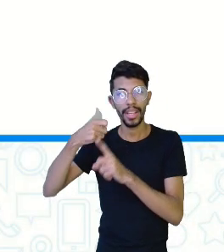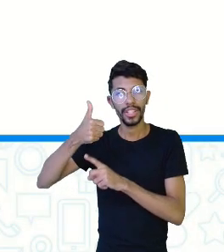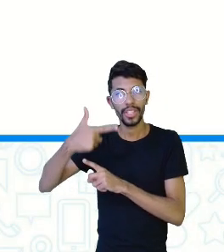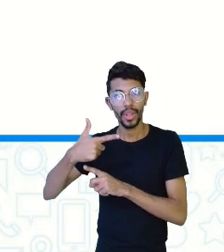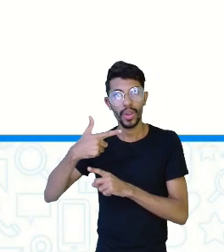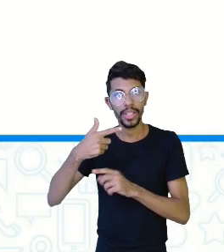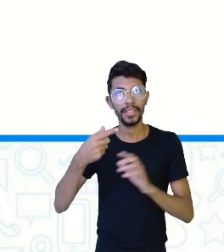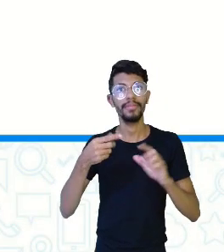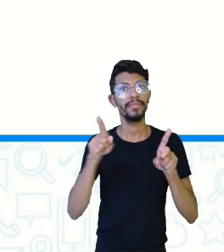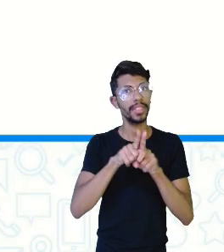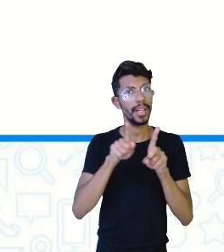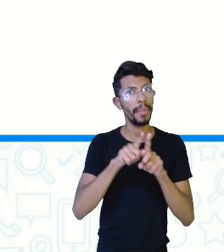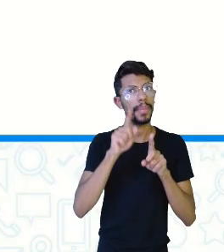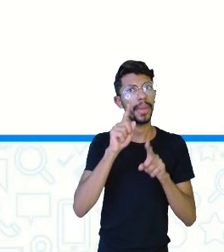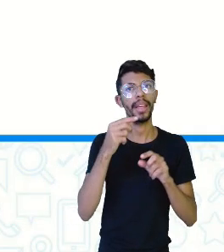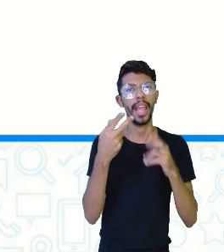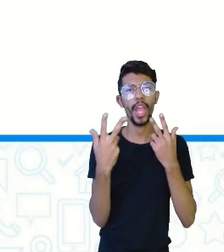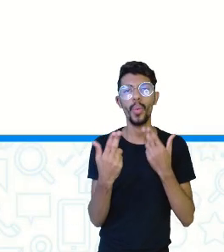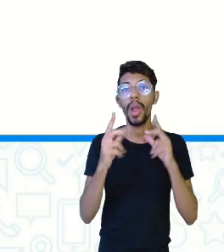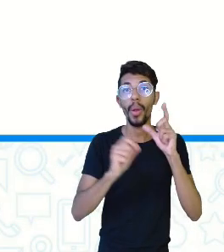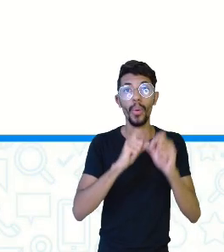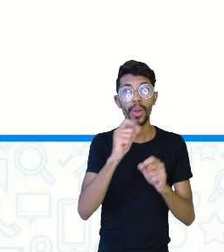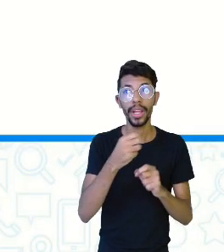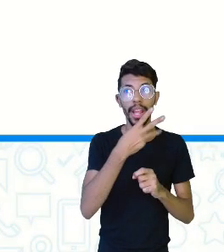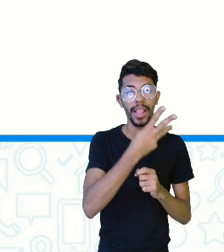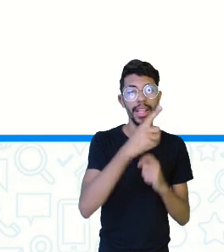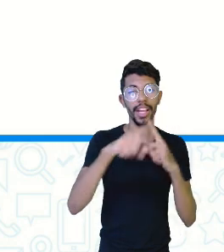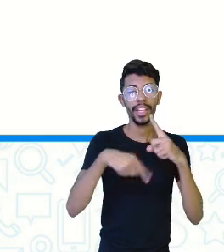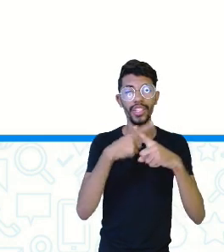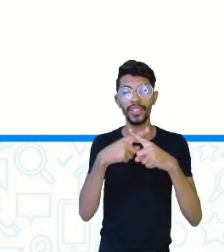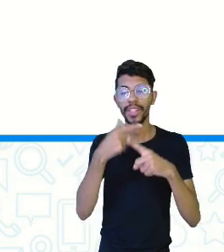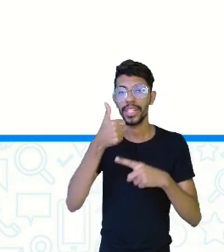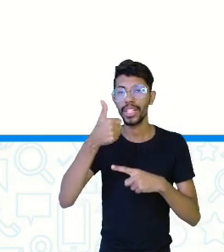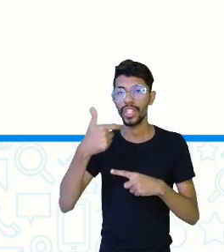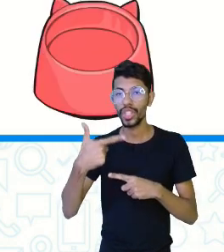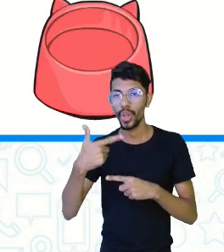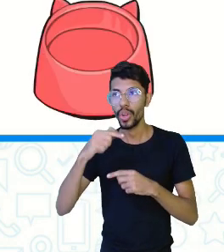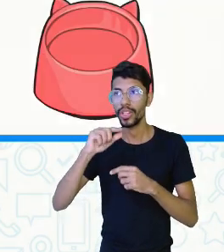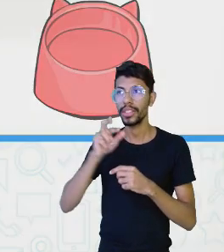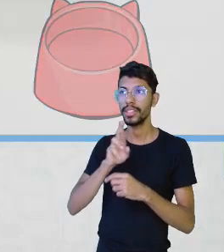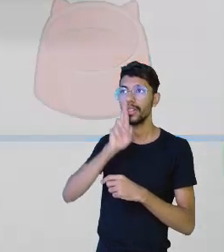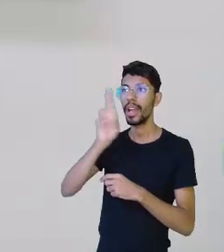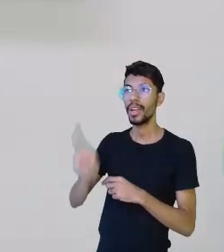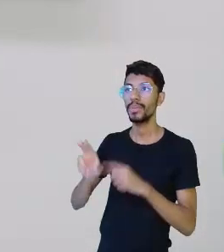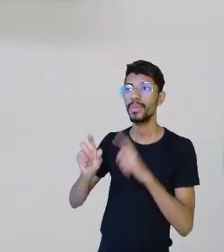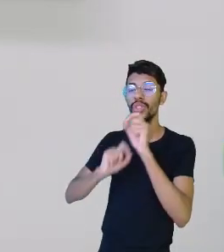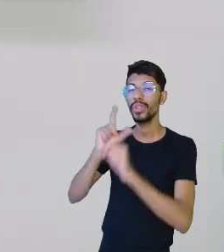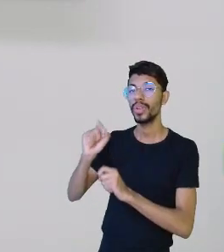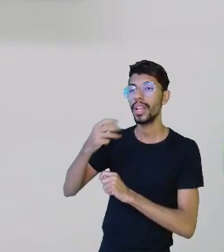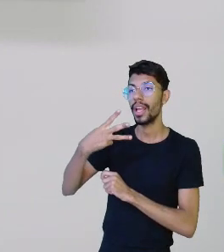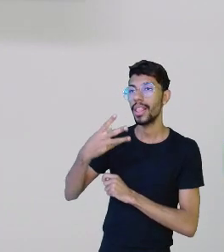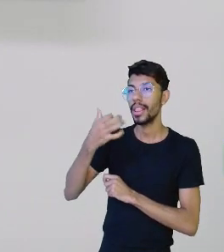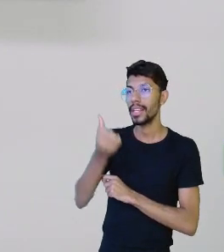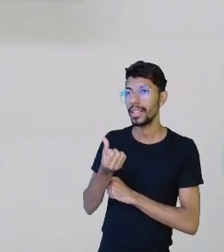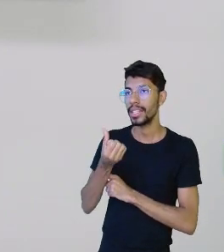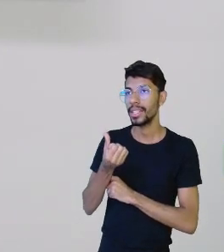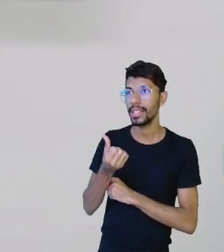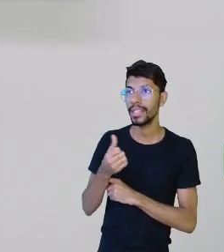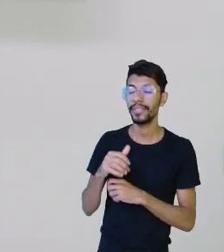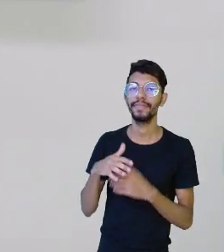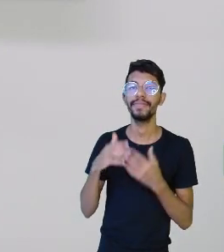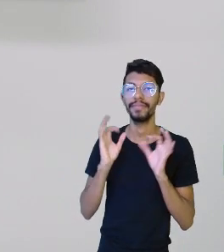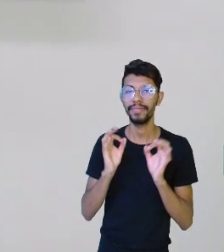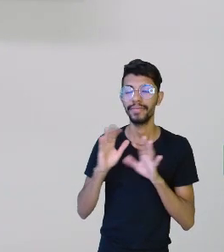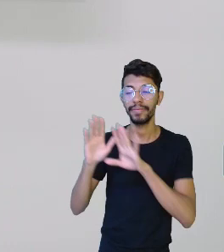de 36. Correto, pessoal? Agora vamos seguindo. Um próximo exemplo para vocês.